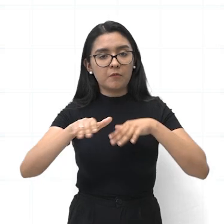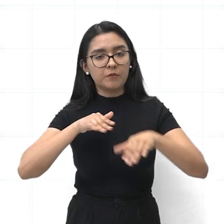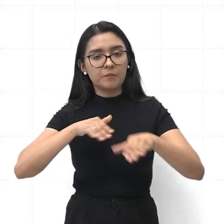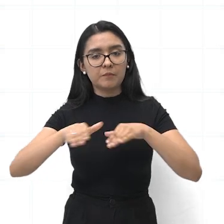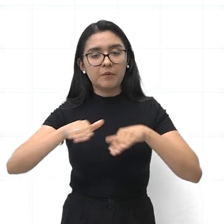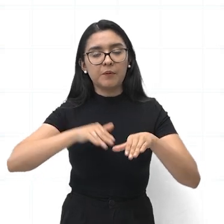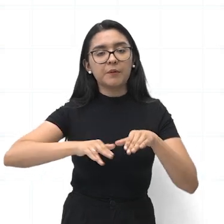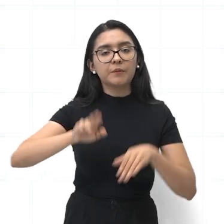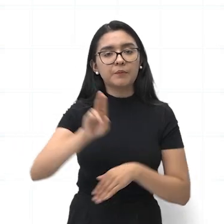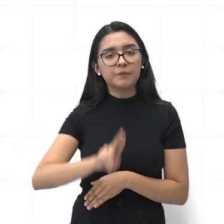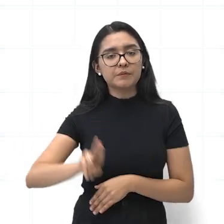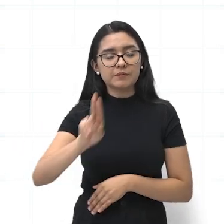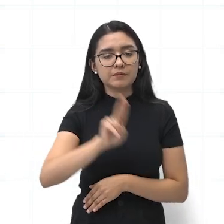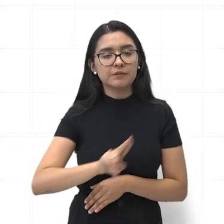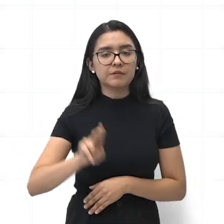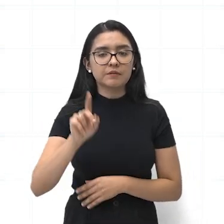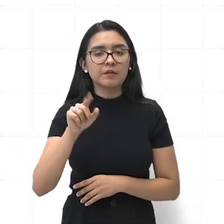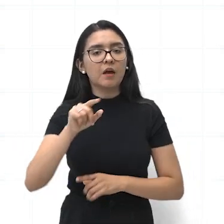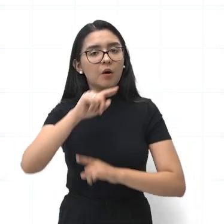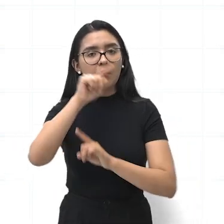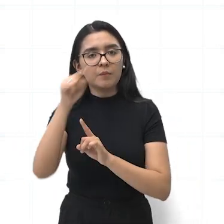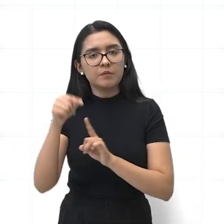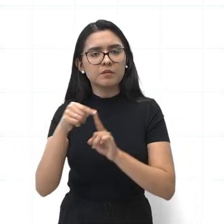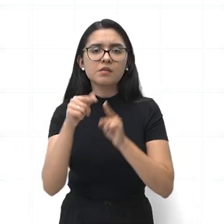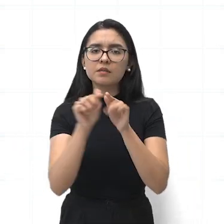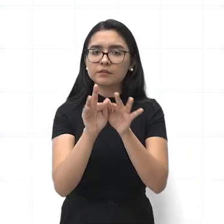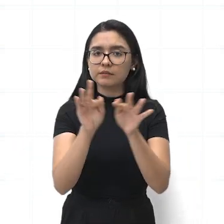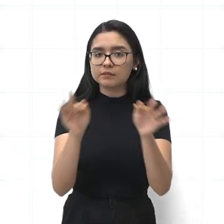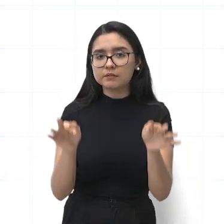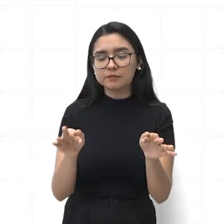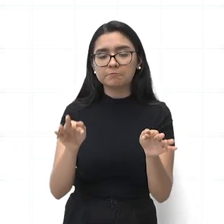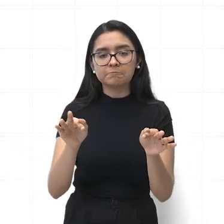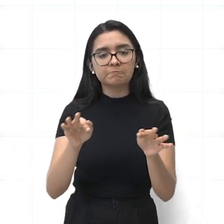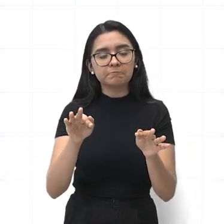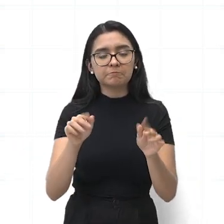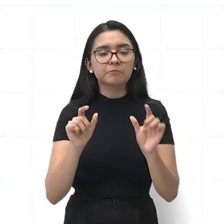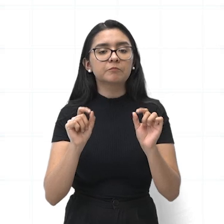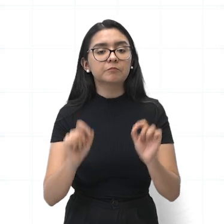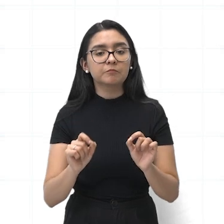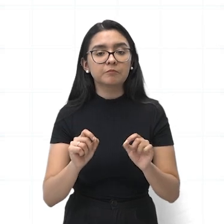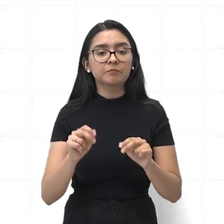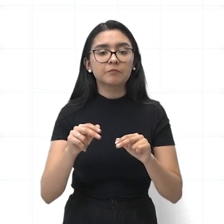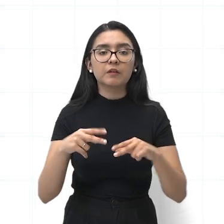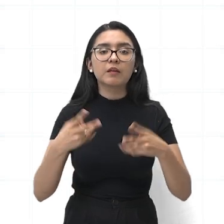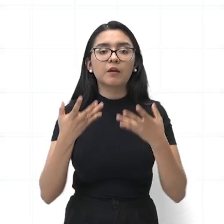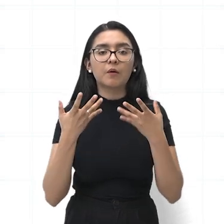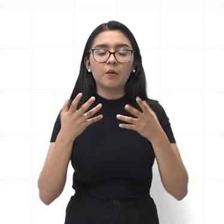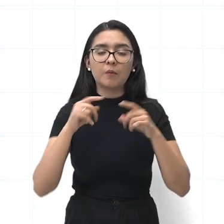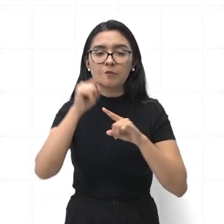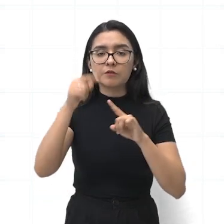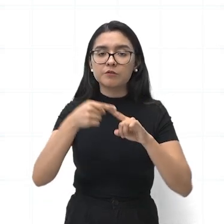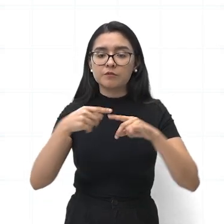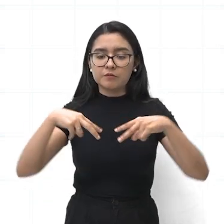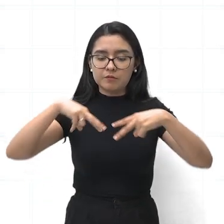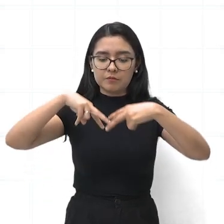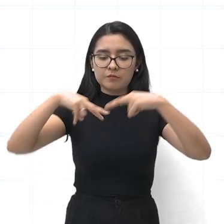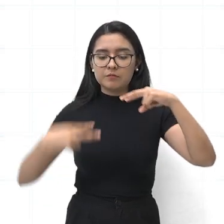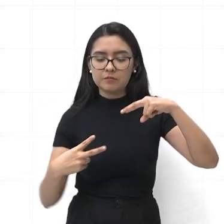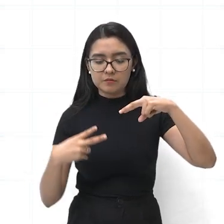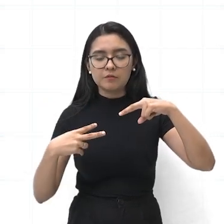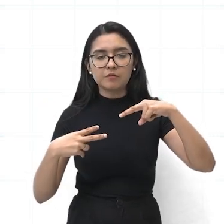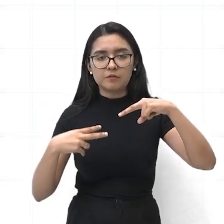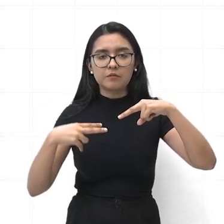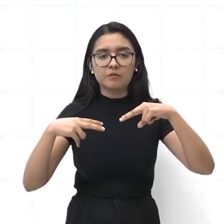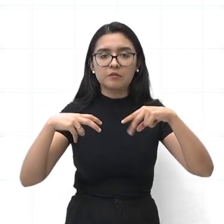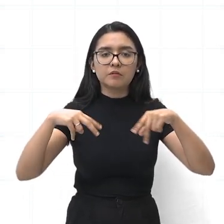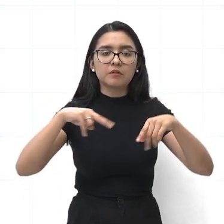são utilizados, são objetivas e simples, visando apenas derrubar o oponente no chão